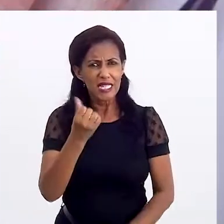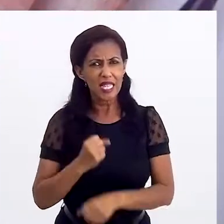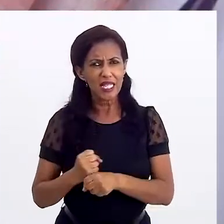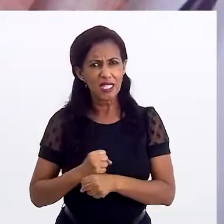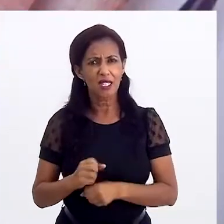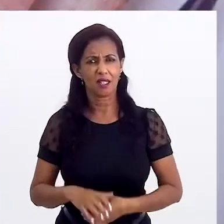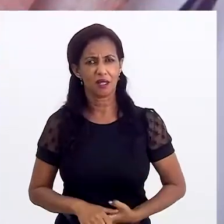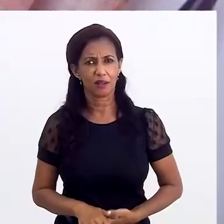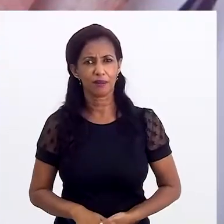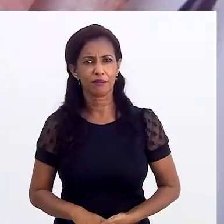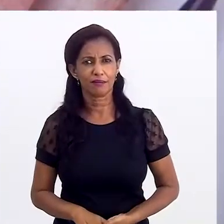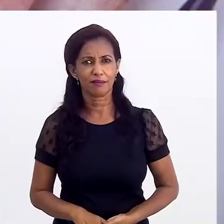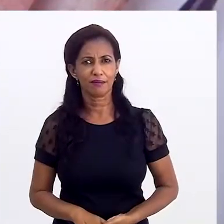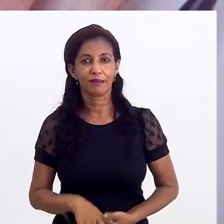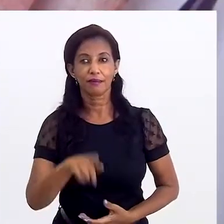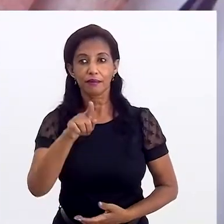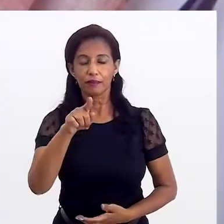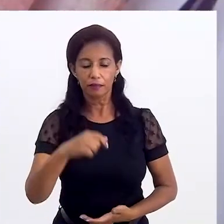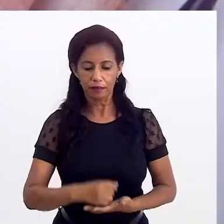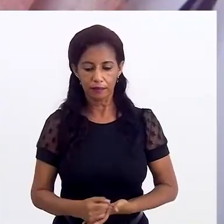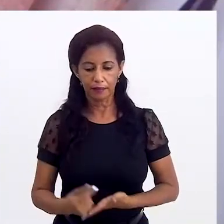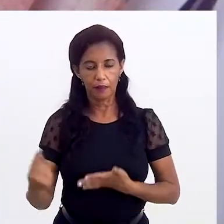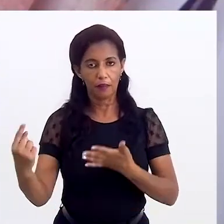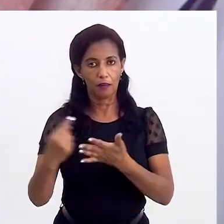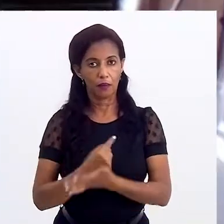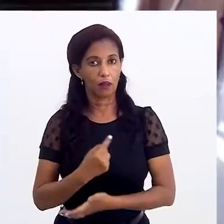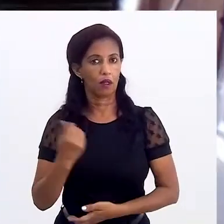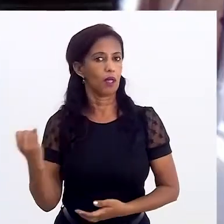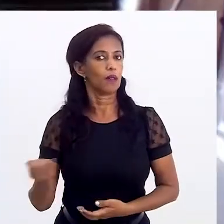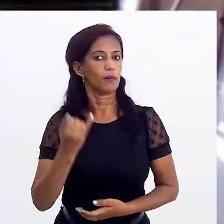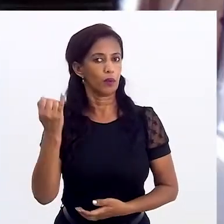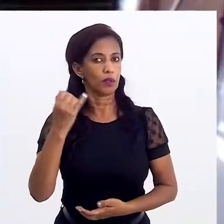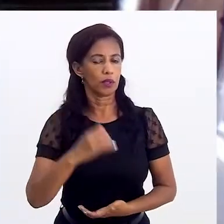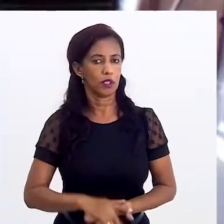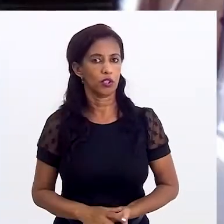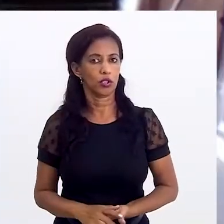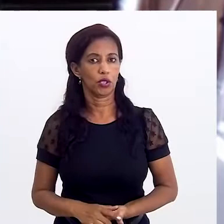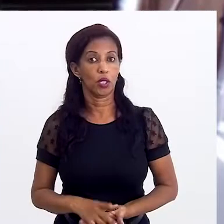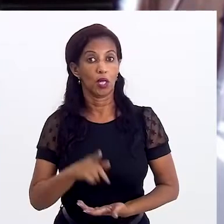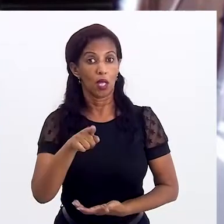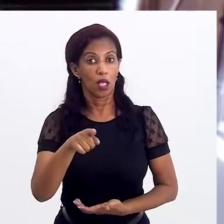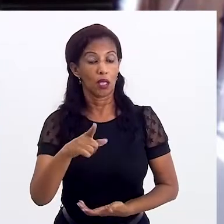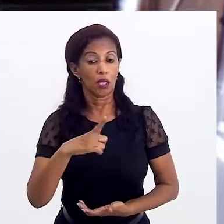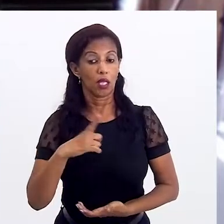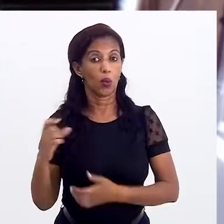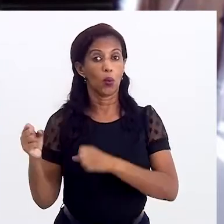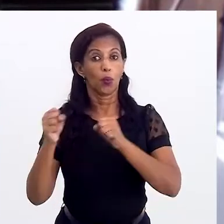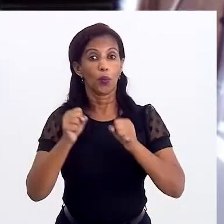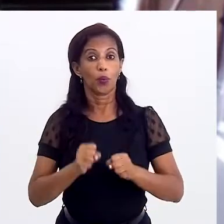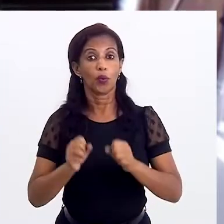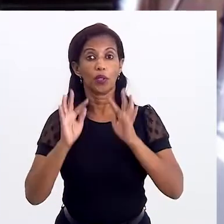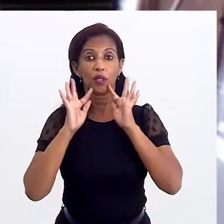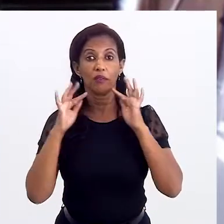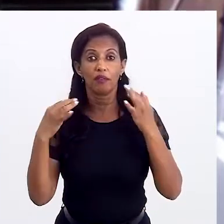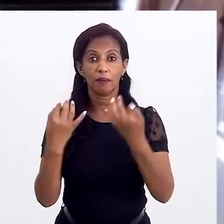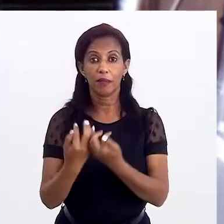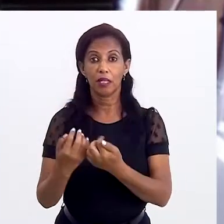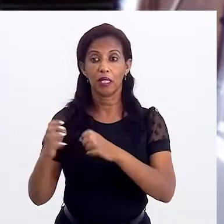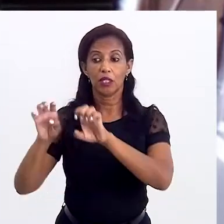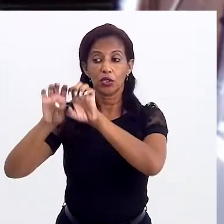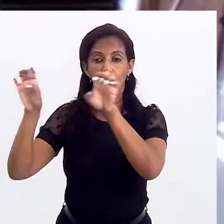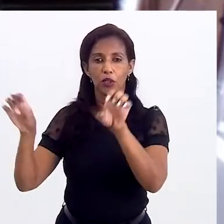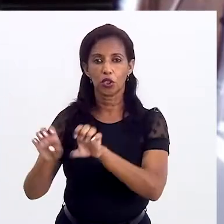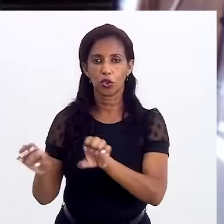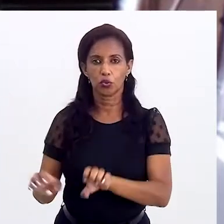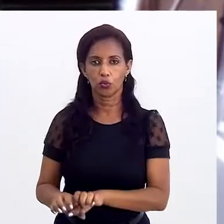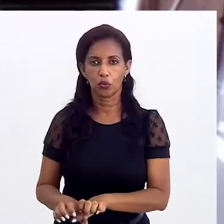tanto tempo? 6 anos, você falou. Essa pergunta é importante, porque aí entrou realmente o poder da família bem